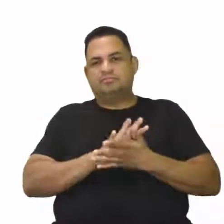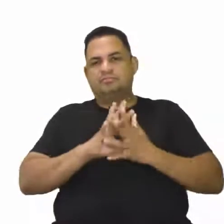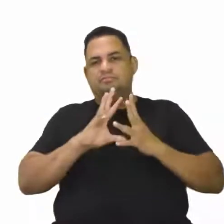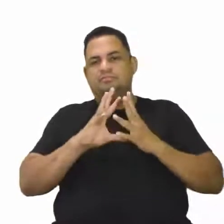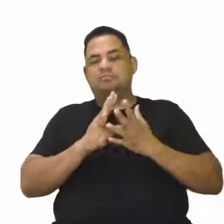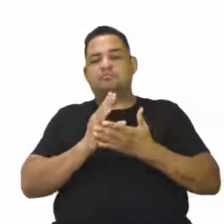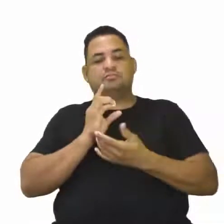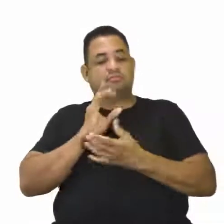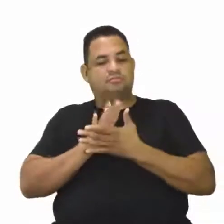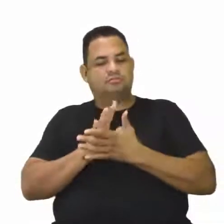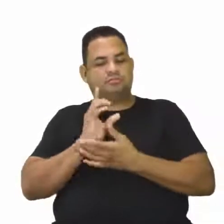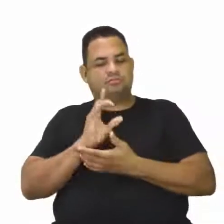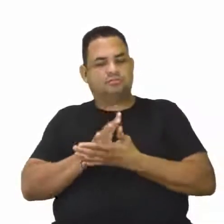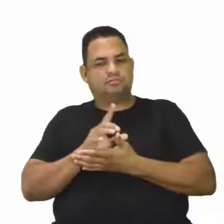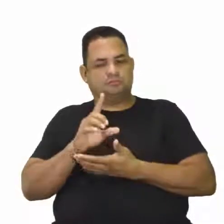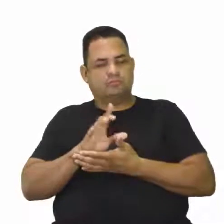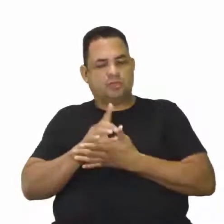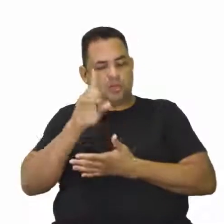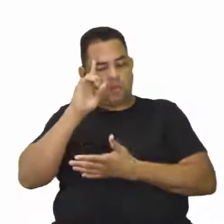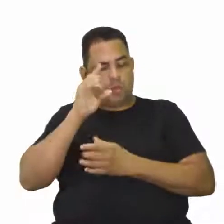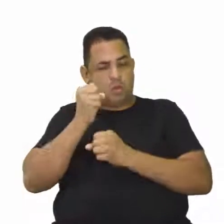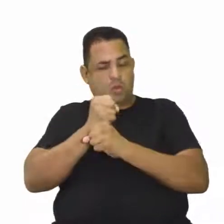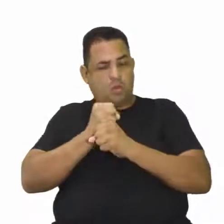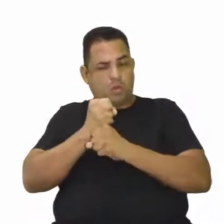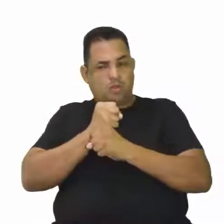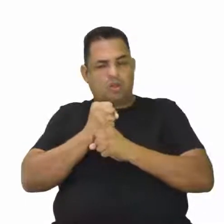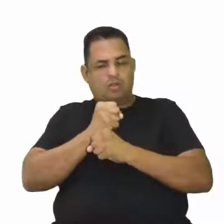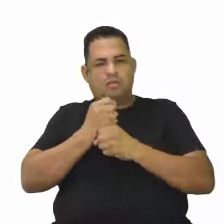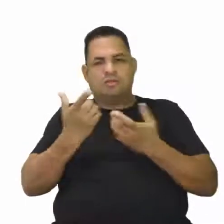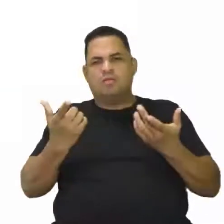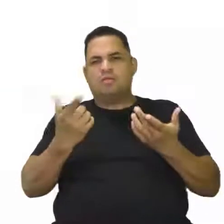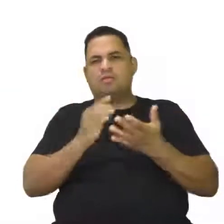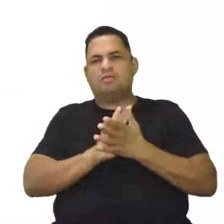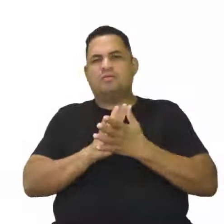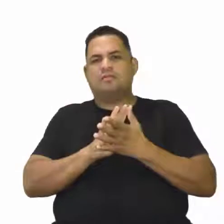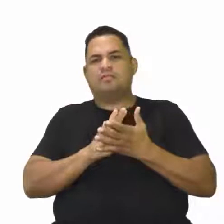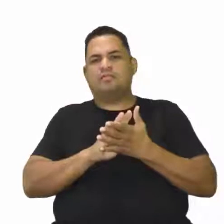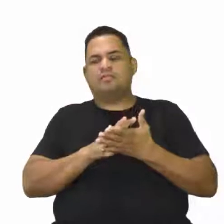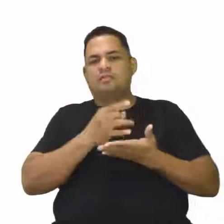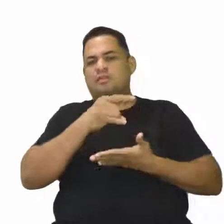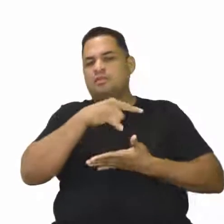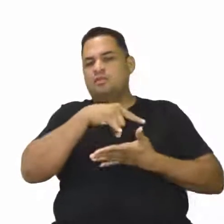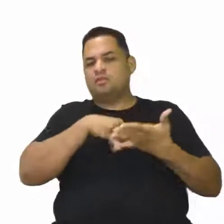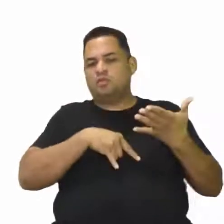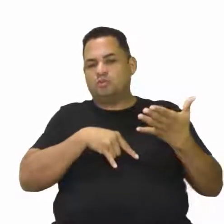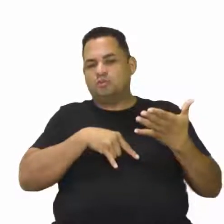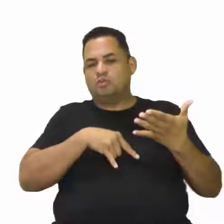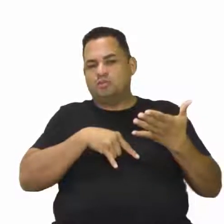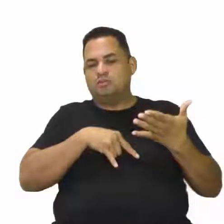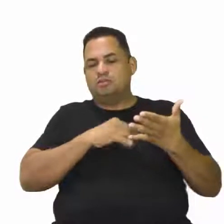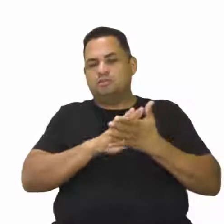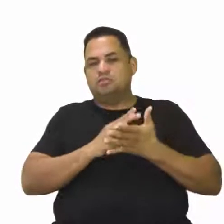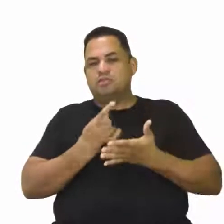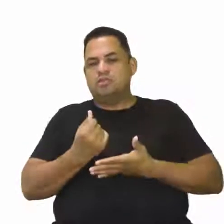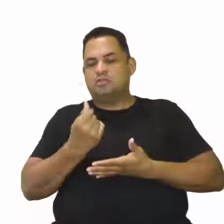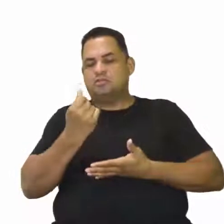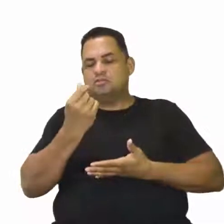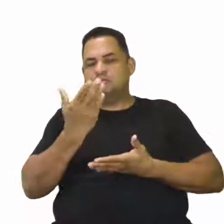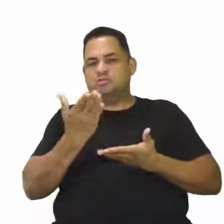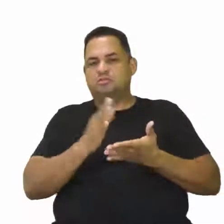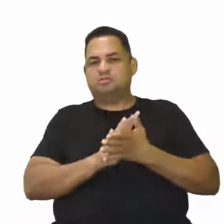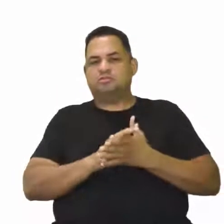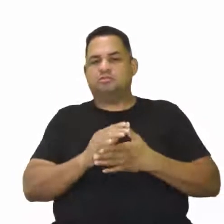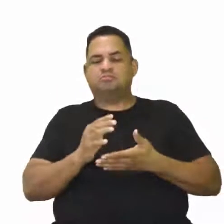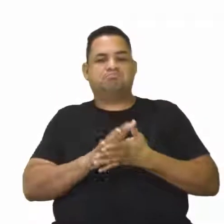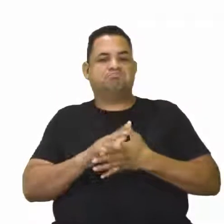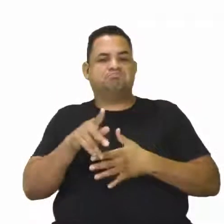todo ano, na maioria dos países, a gente faz o quê? A declaração de imposto de renda. Então, nos países